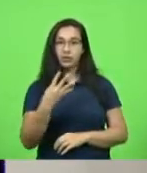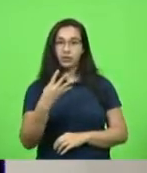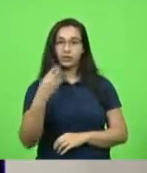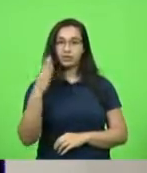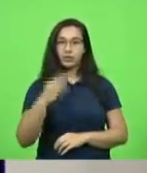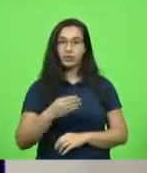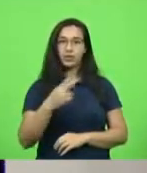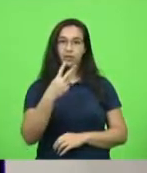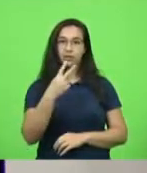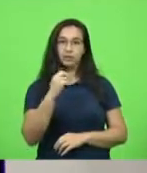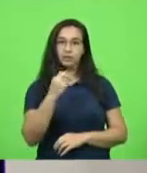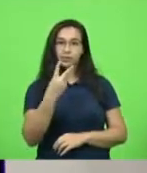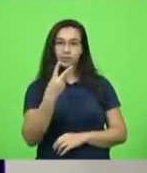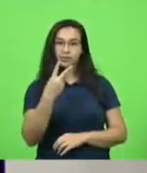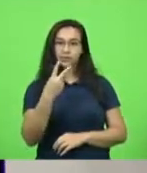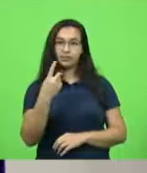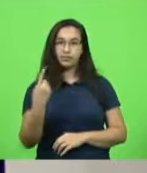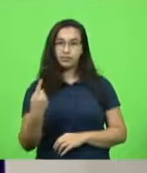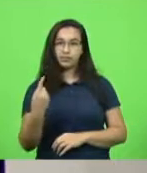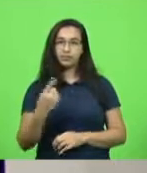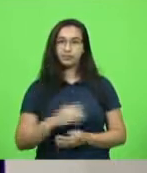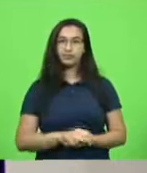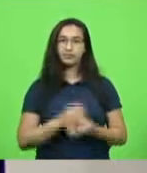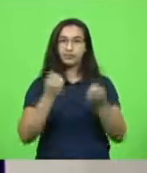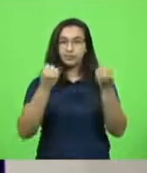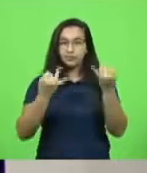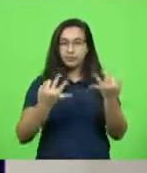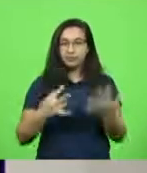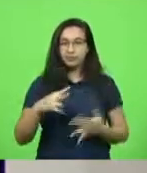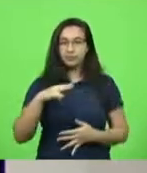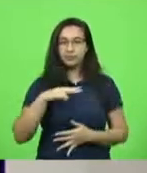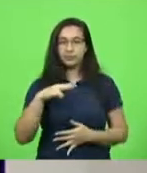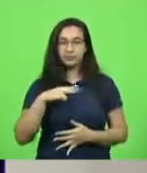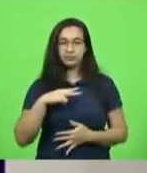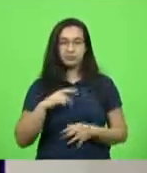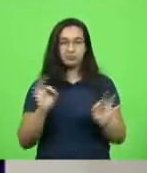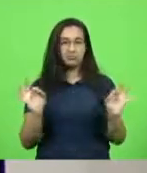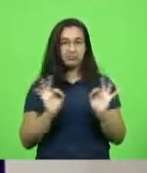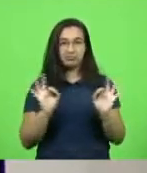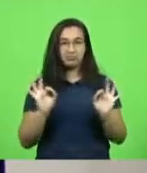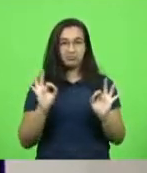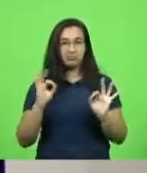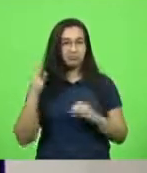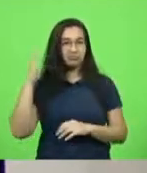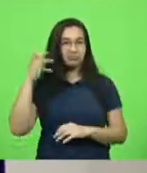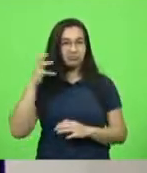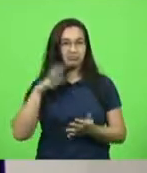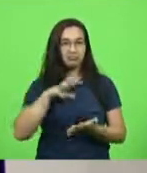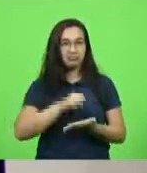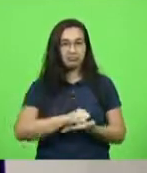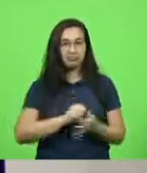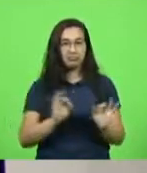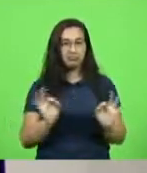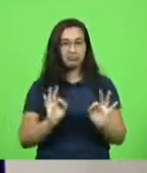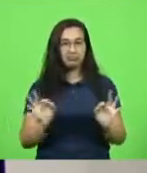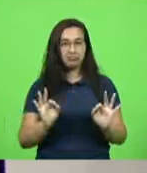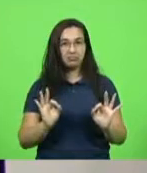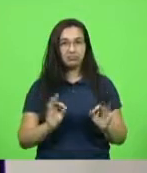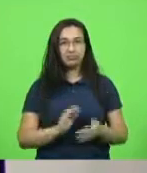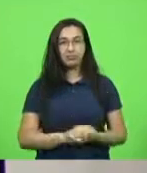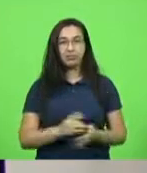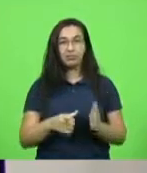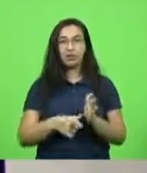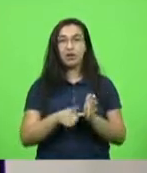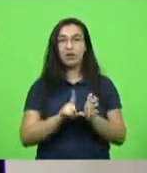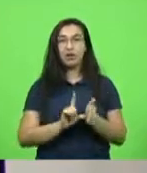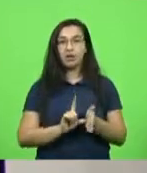23024/2021 explicações pessoais não houve oradores inscritos nada mais havendo